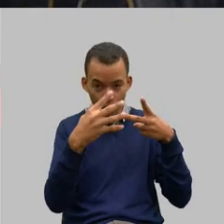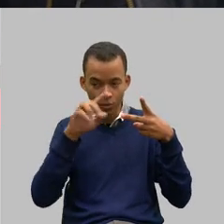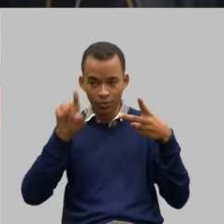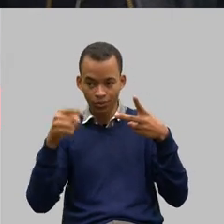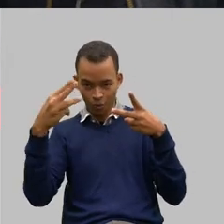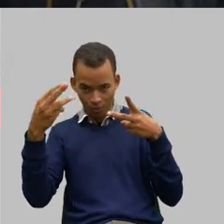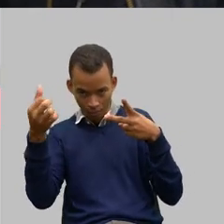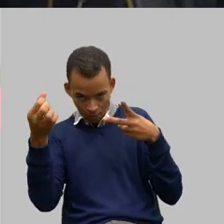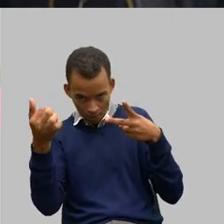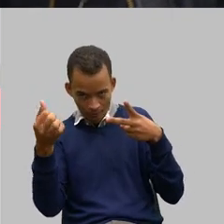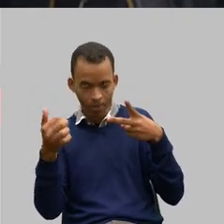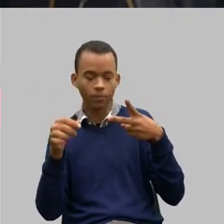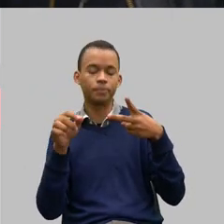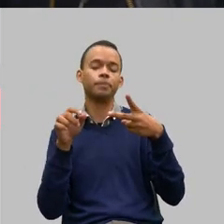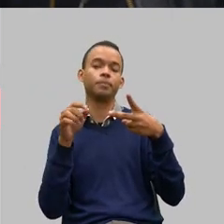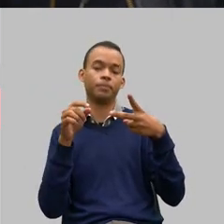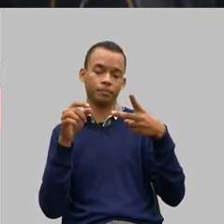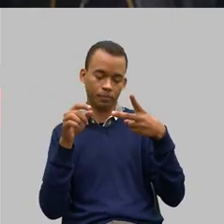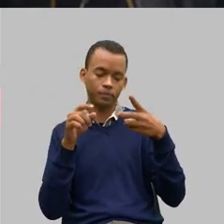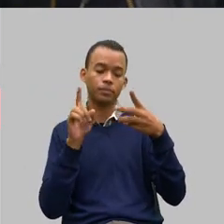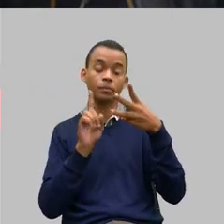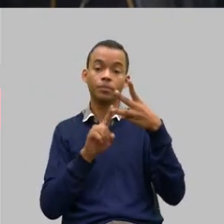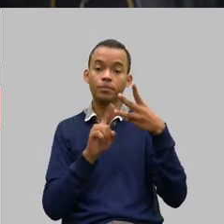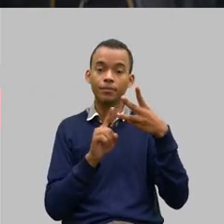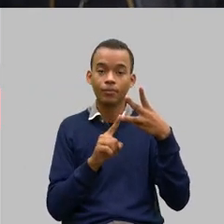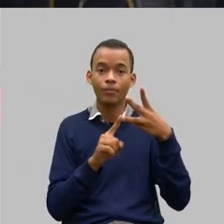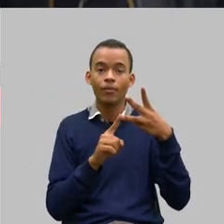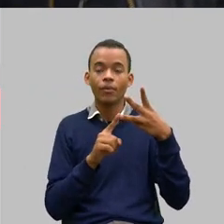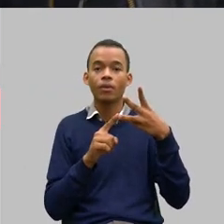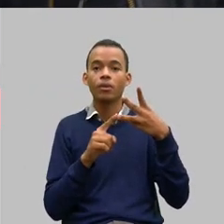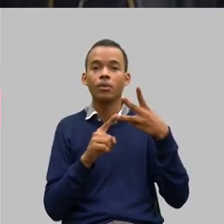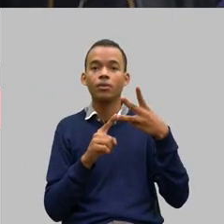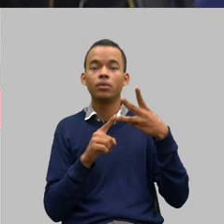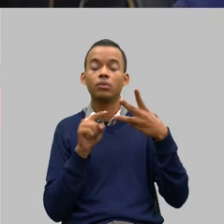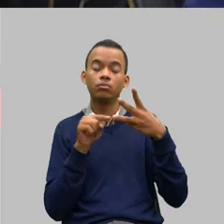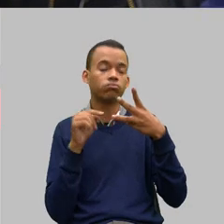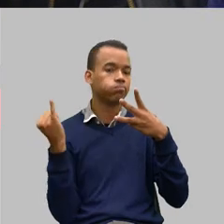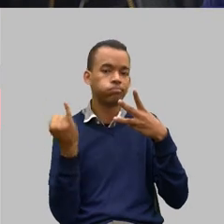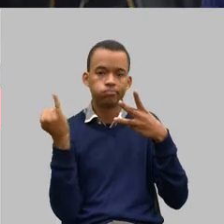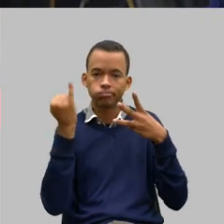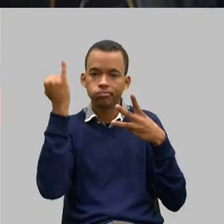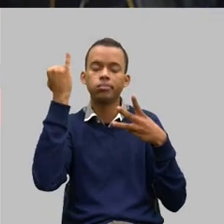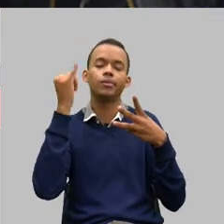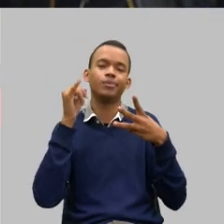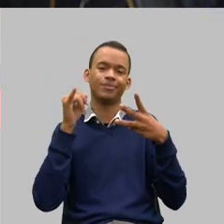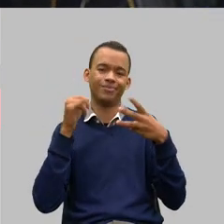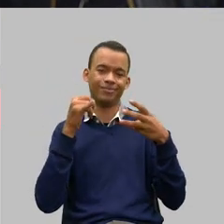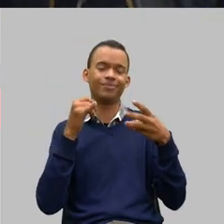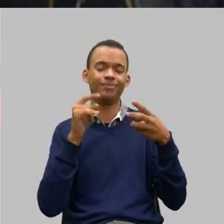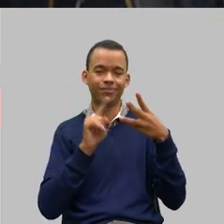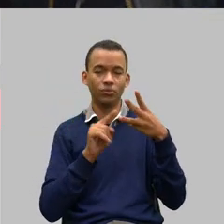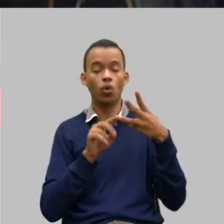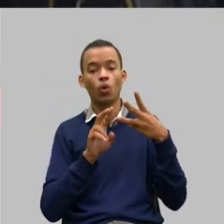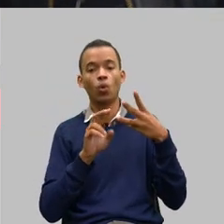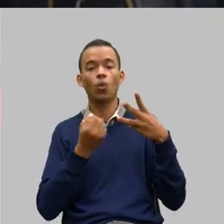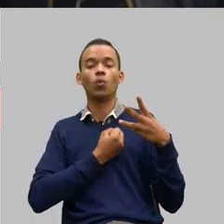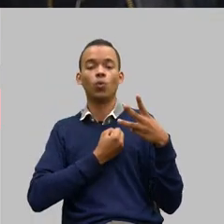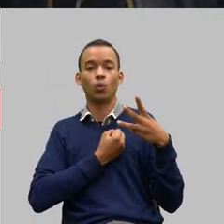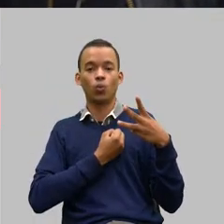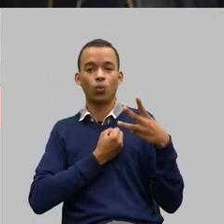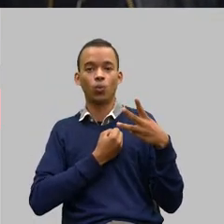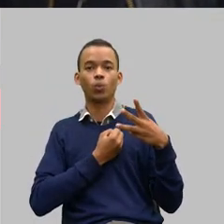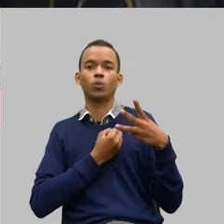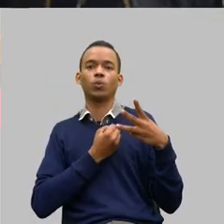Peçanha Coraci São Pedro Suaçuí e essa importantíssima aí entre tumi e Tarumirim eh